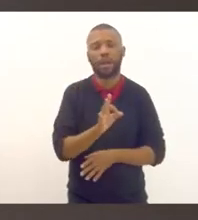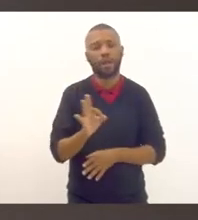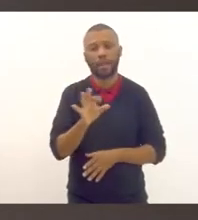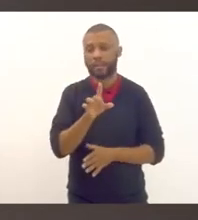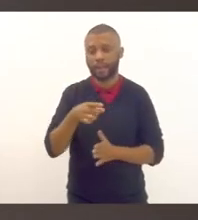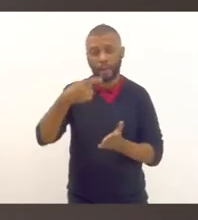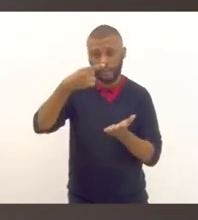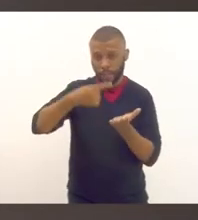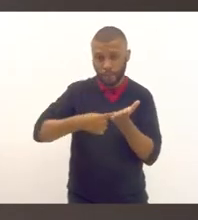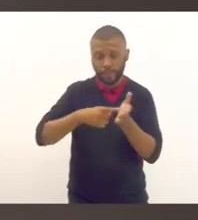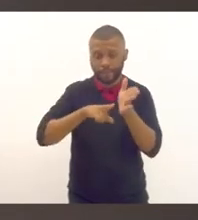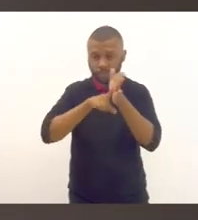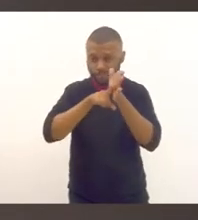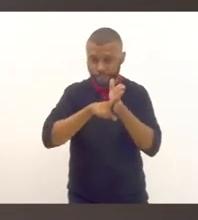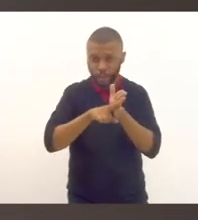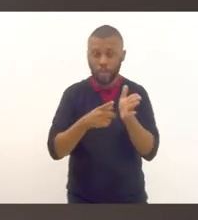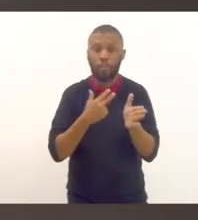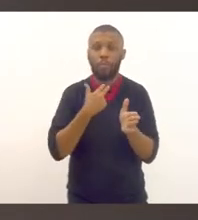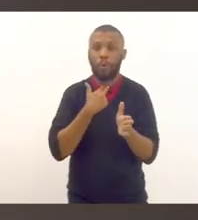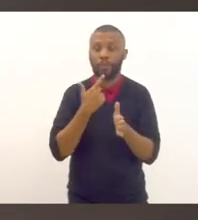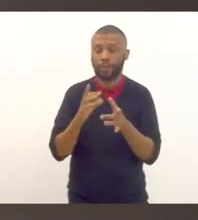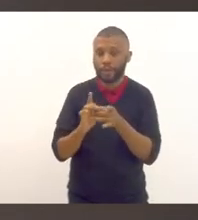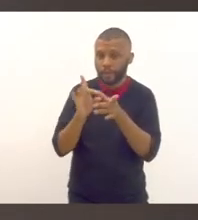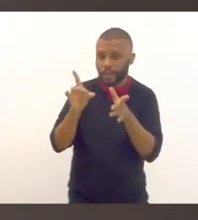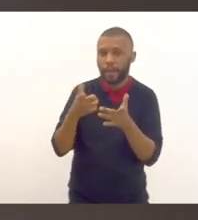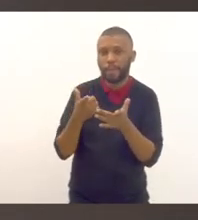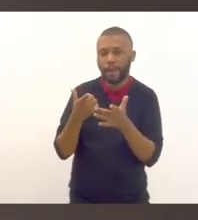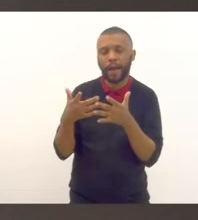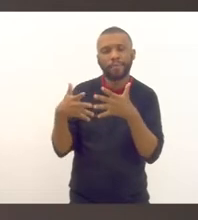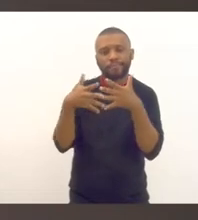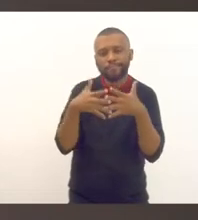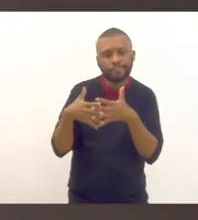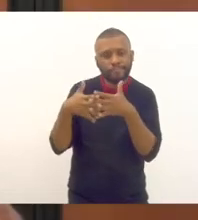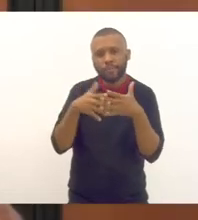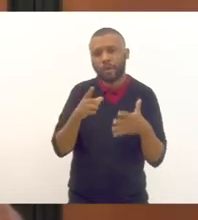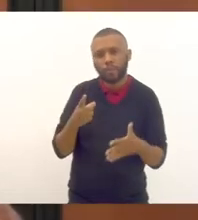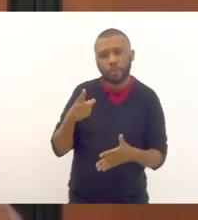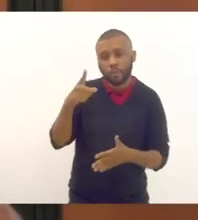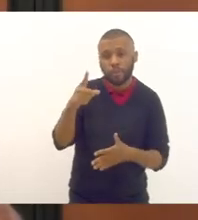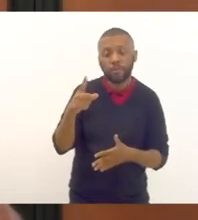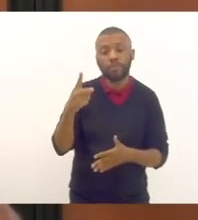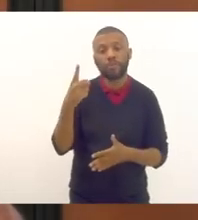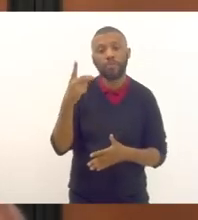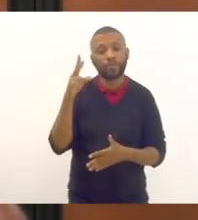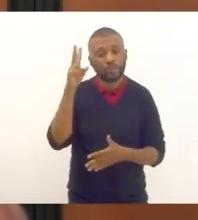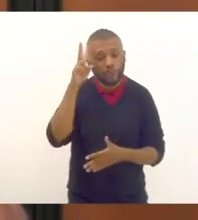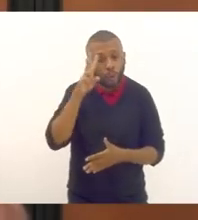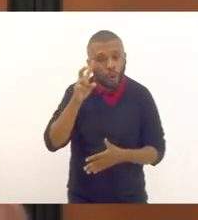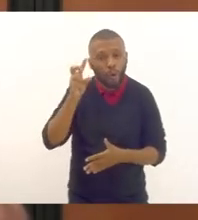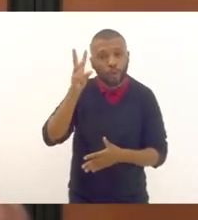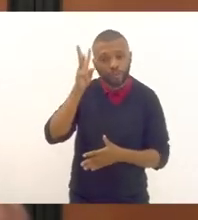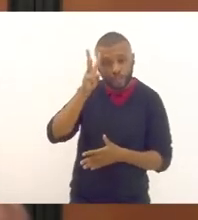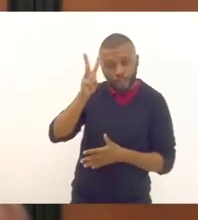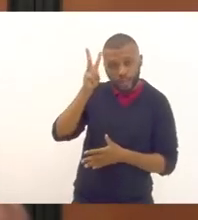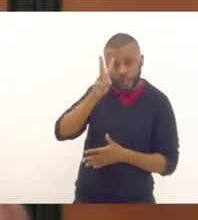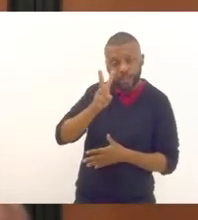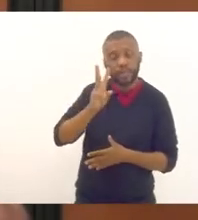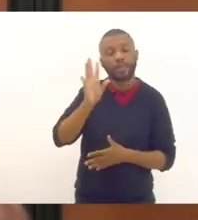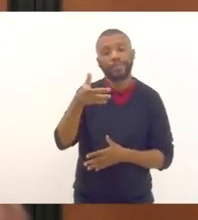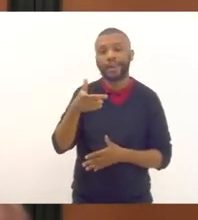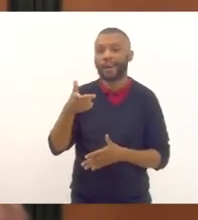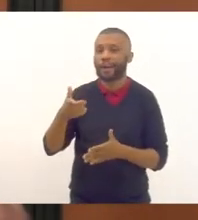fazer uma vistoria, eu não posso colocar ele numa viagem. Então, se ele vai levar uma viagem de 2-3 dias, ele já me tomou toda